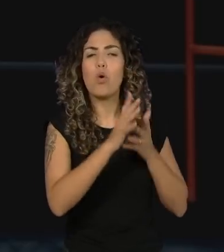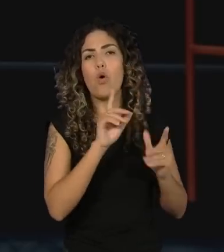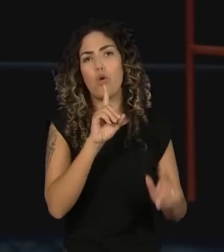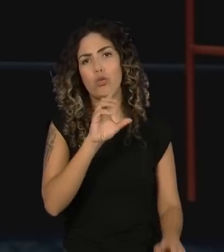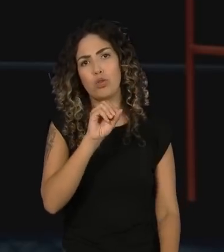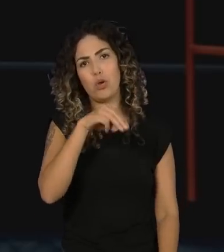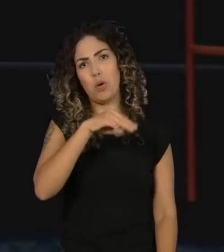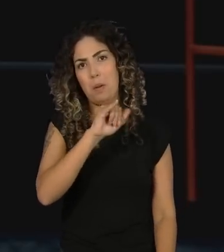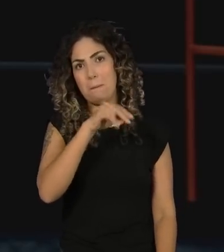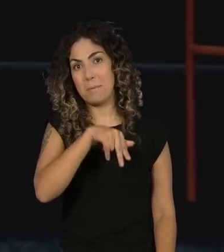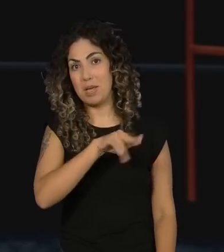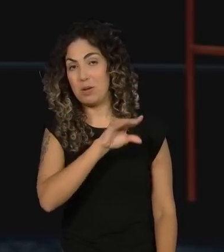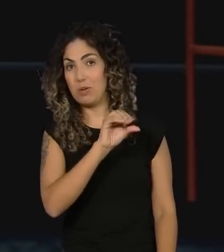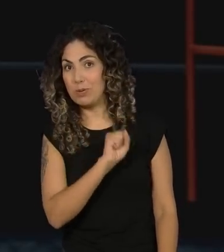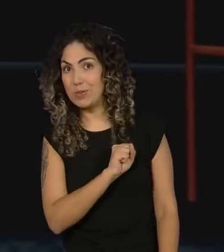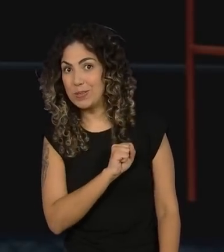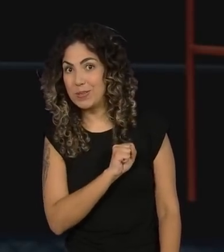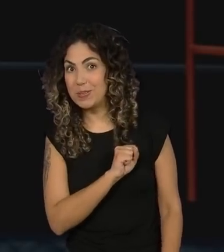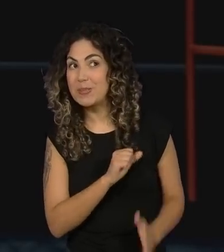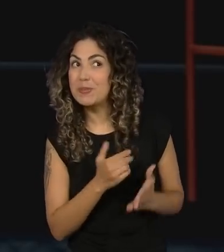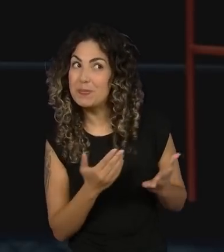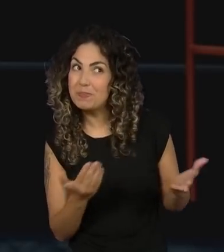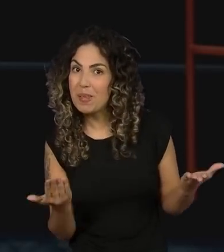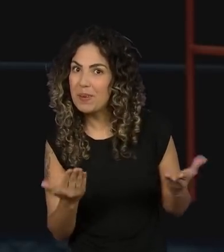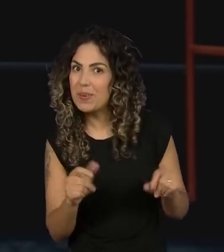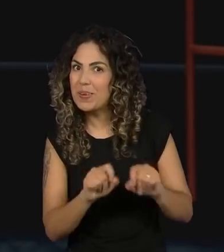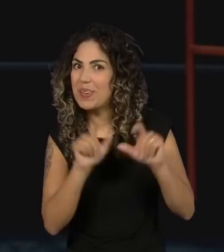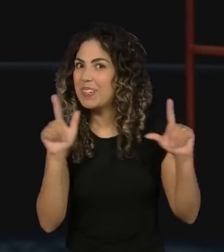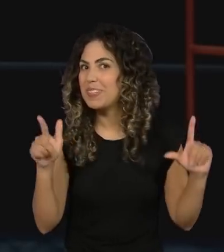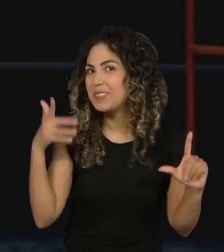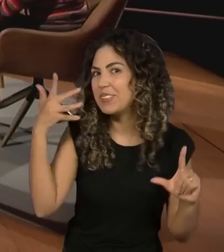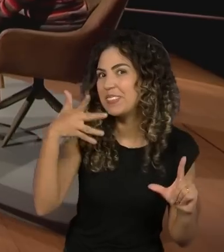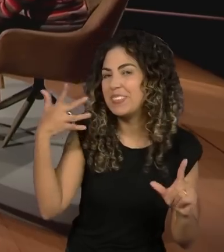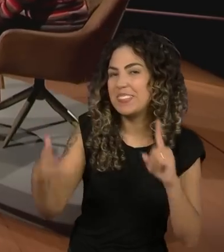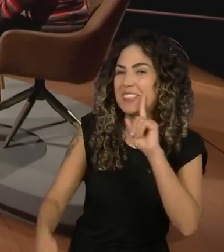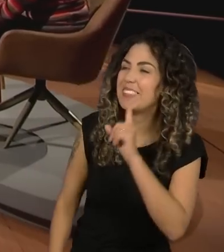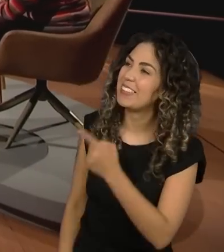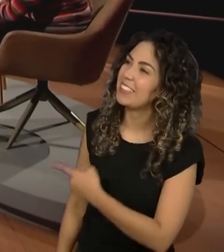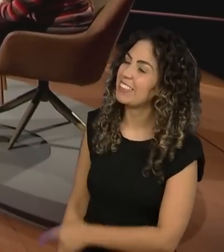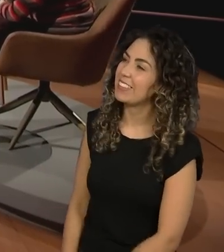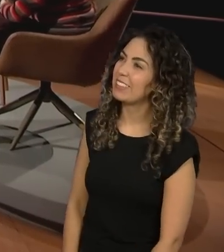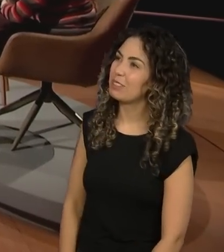de Oliveira. Então, a gente preparou um quadro sobre ele.